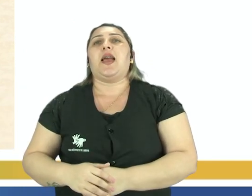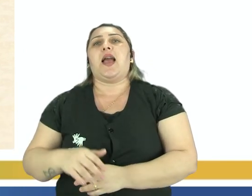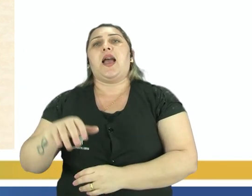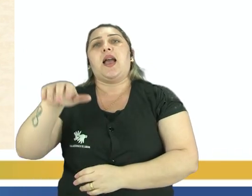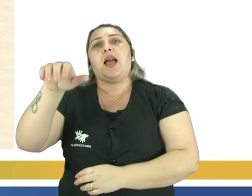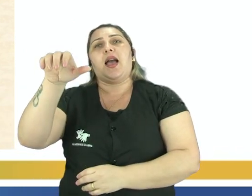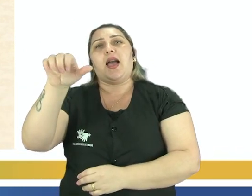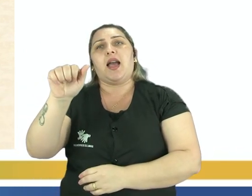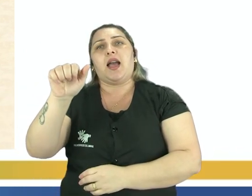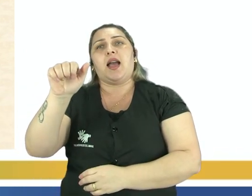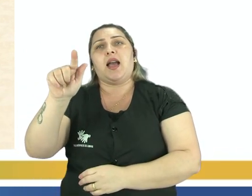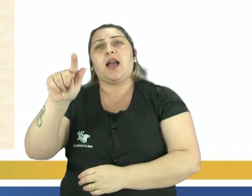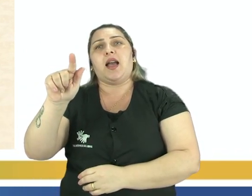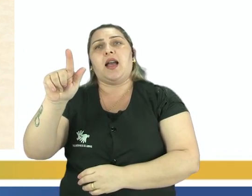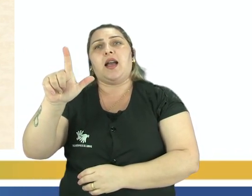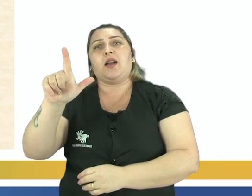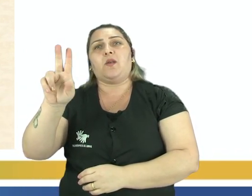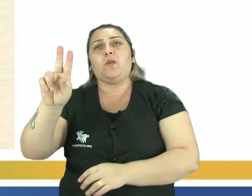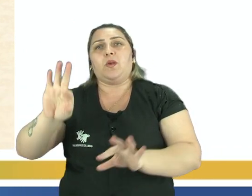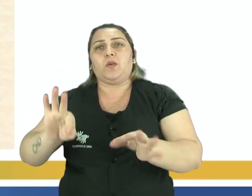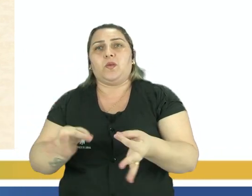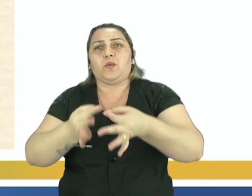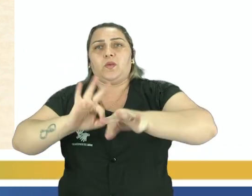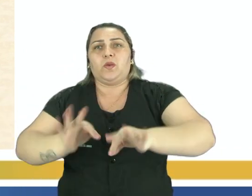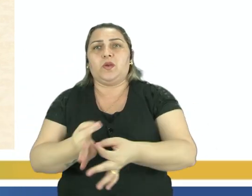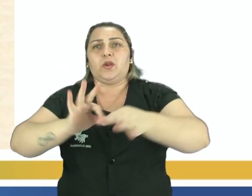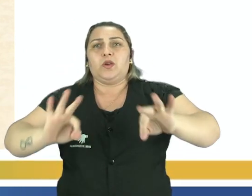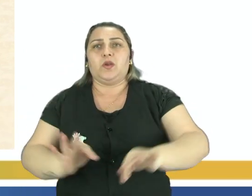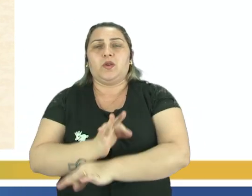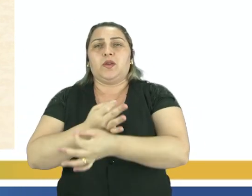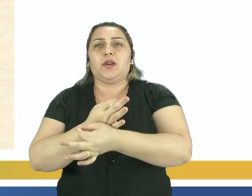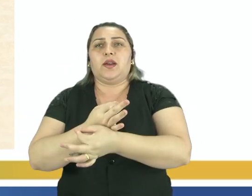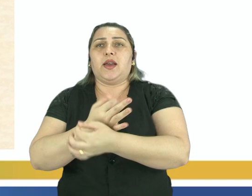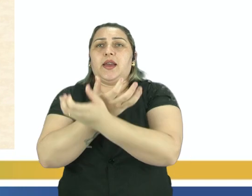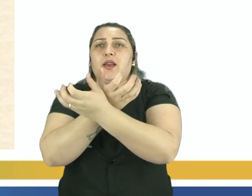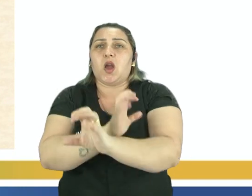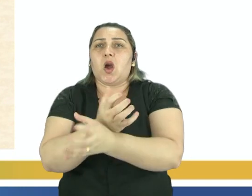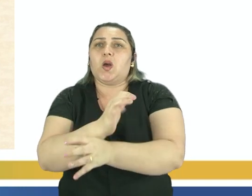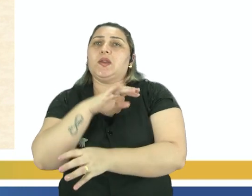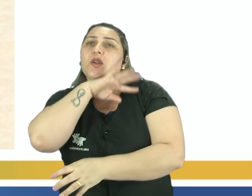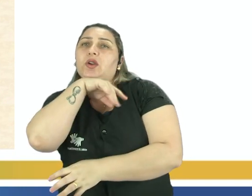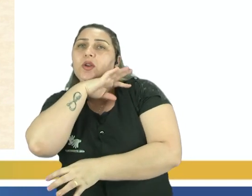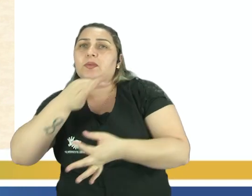de ossos, né? E já costurava as peles para poder cobrir as suas